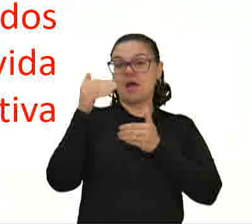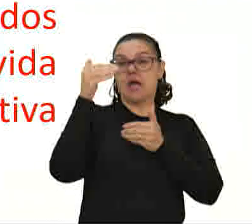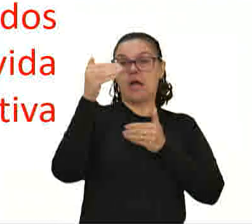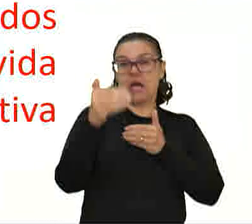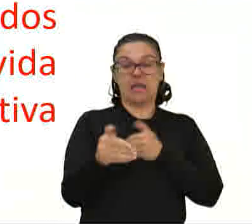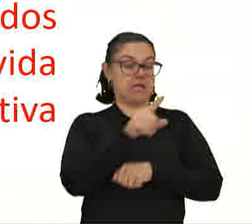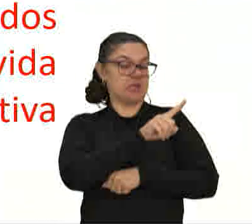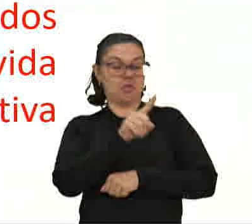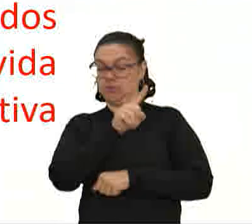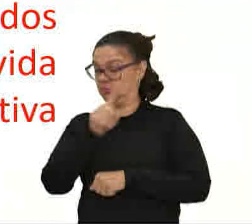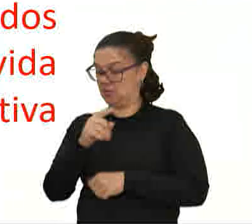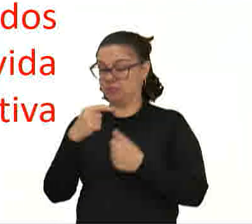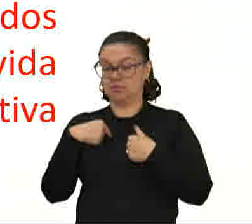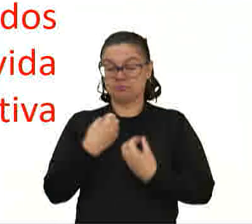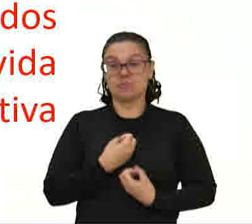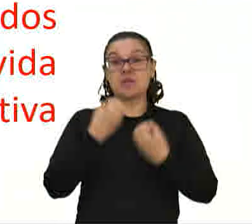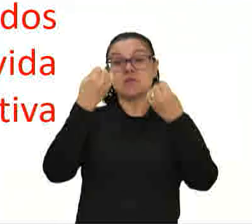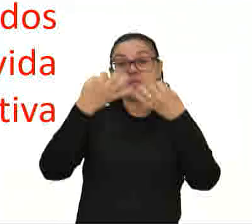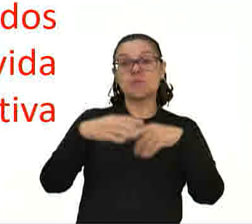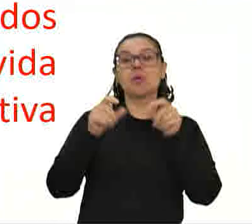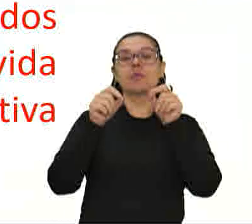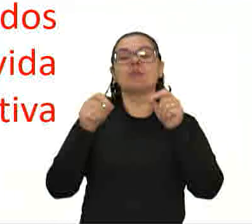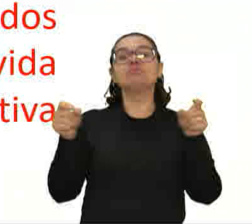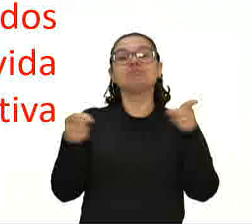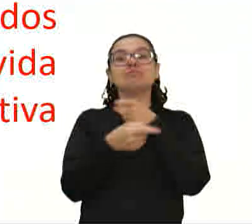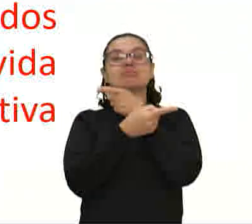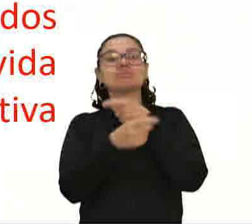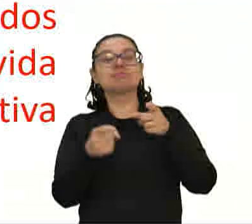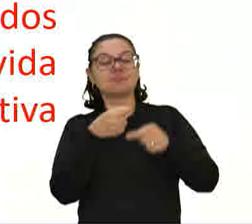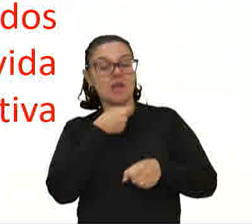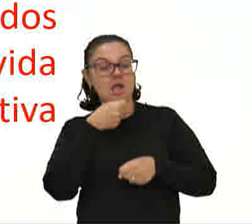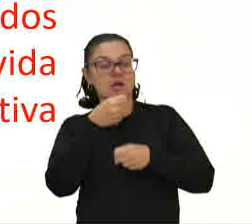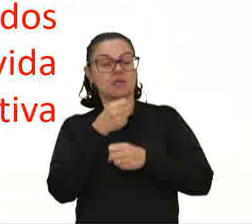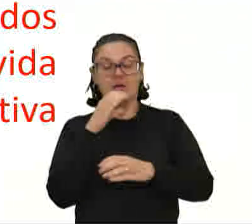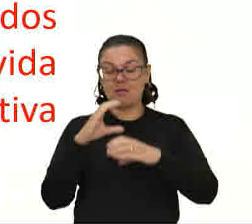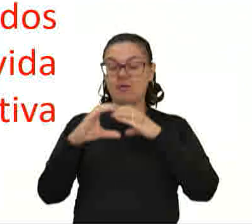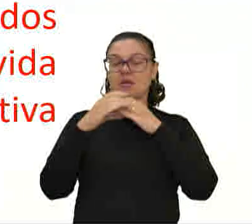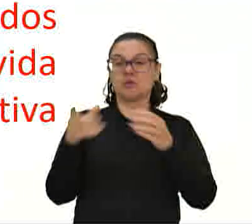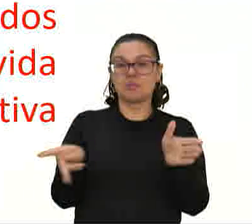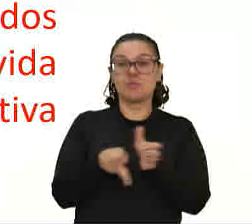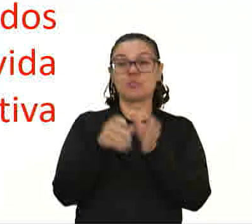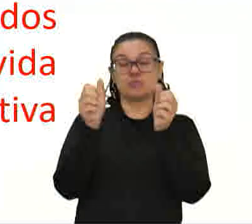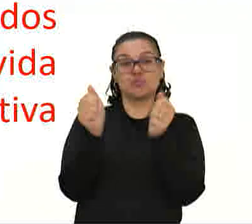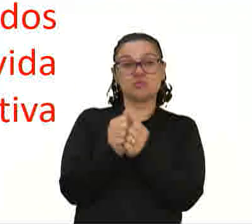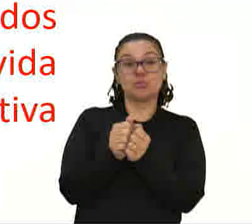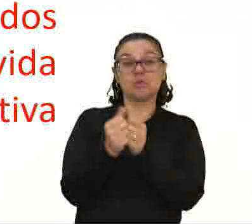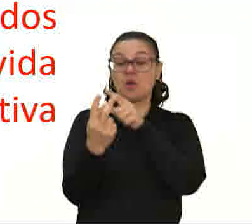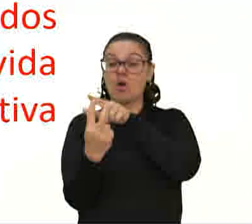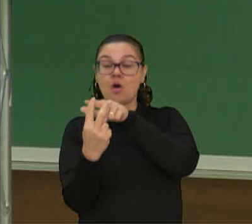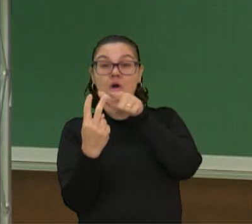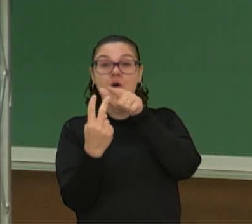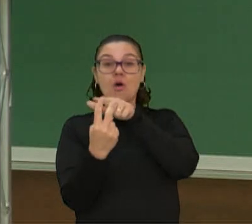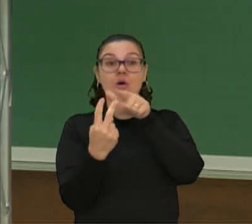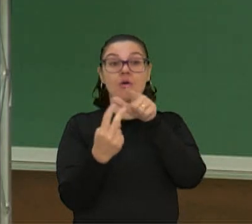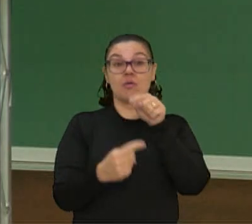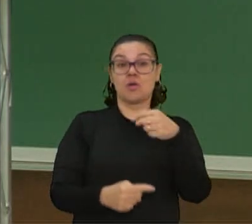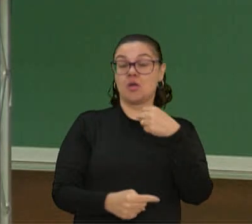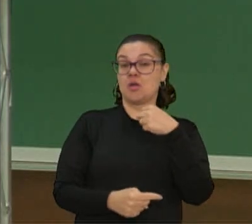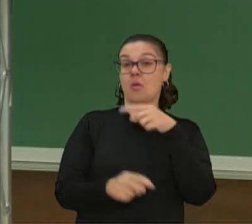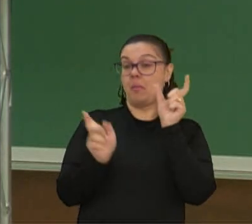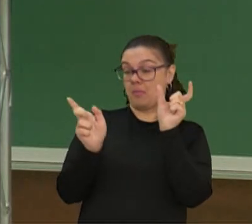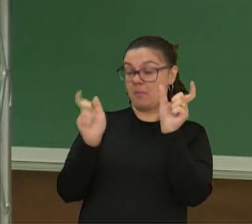dupla negação e a justificativa é o canto em sua afirmação. A dupla negação eu destaquei para vocês aqui, ó,